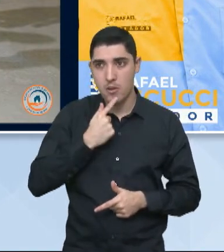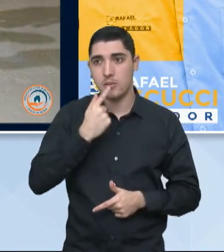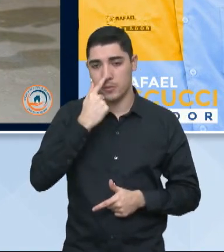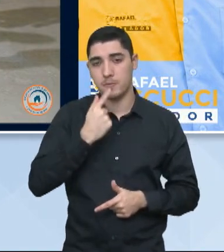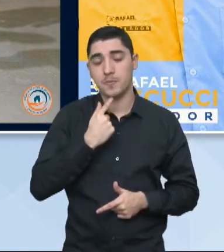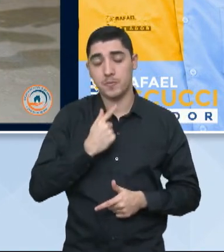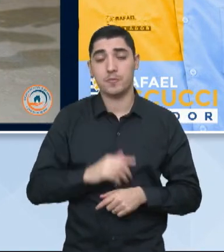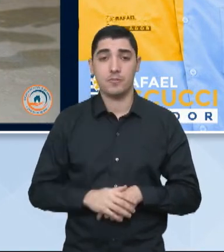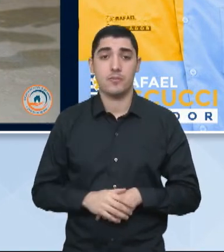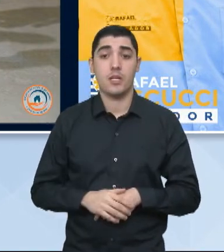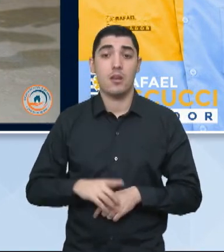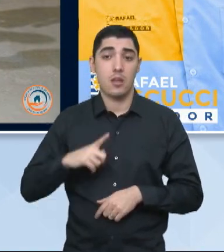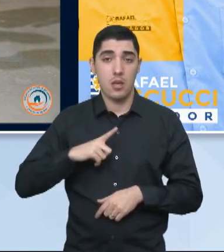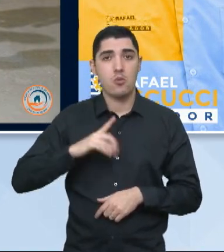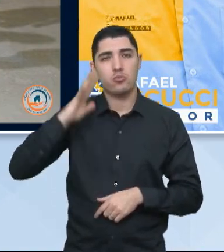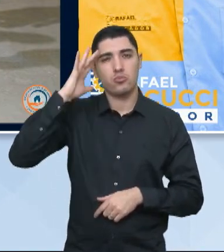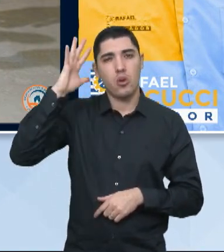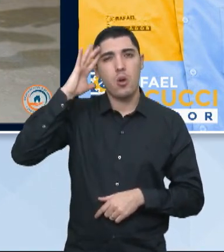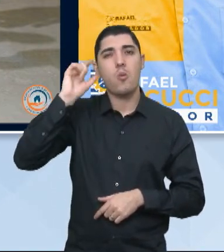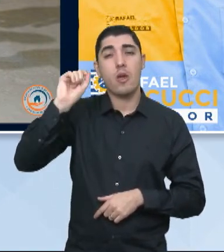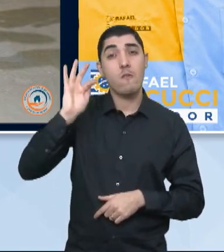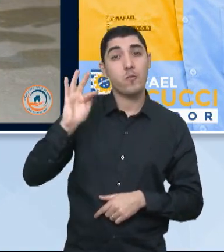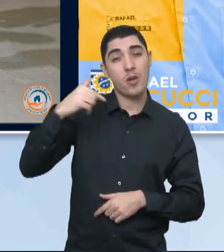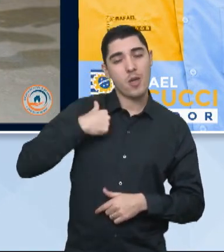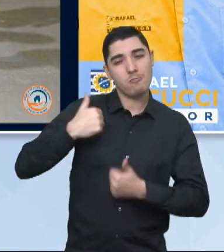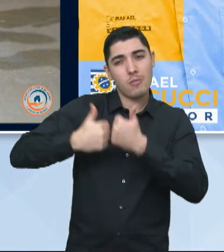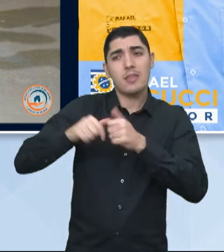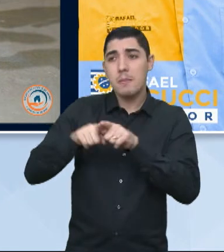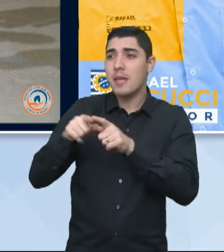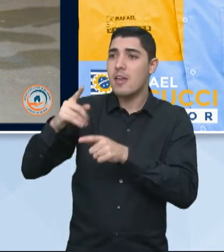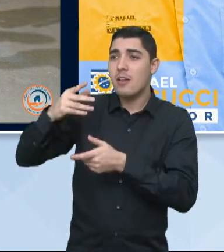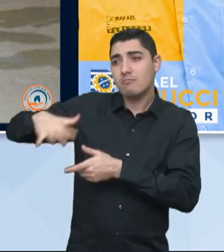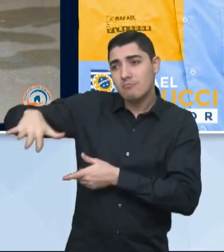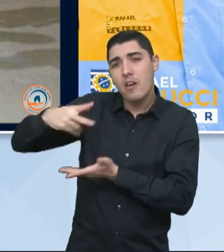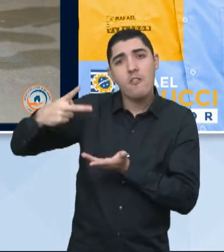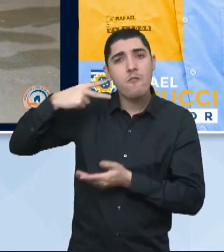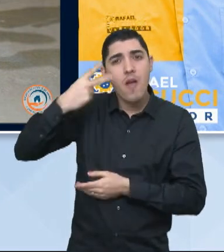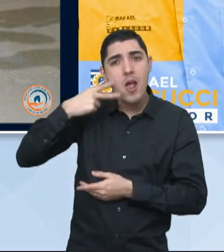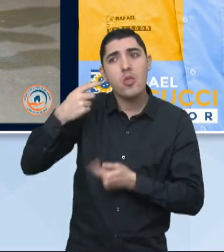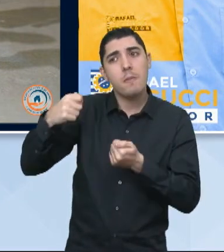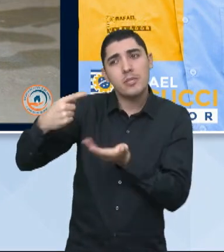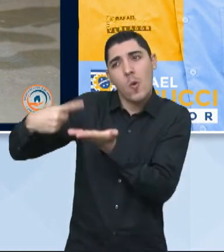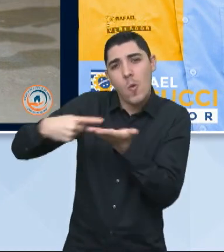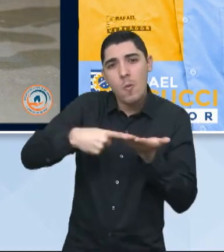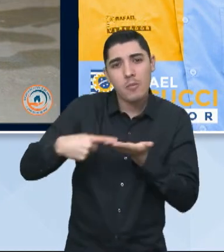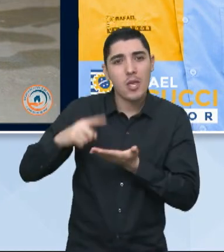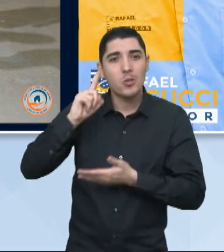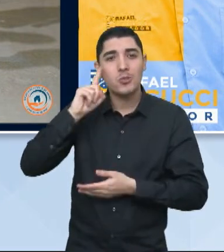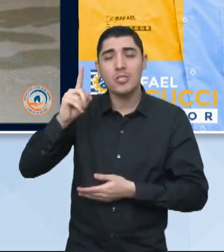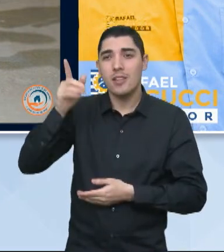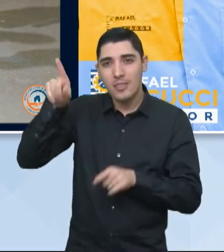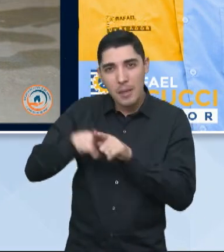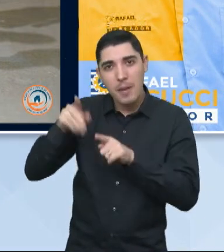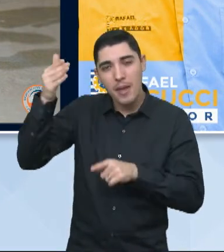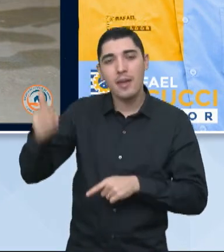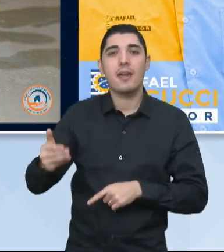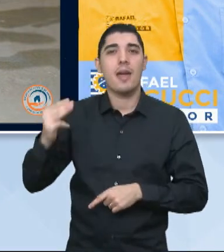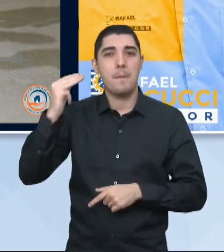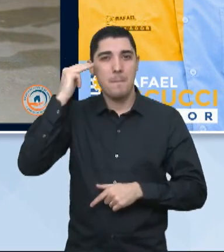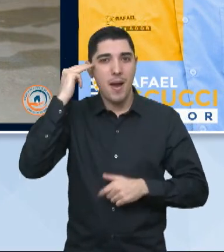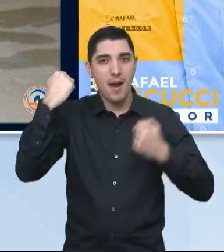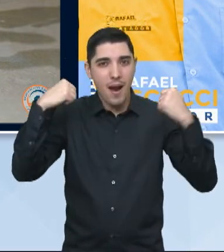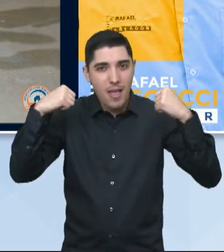o sonho de jogar bola ainda. Espero que os vereadores um dia marquem um jogo lá para a gente jogar, Fabião. Fabião podia liderar a gente, aproveitar o Leandro Raia aí e já marcar